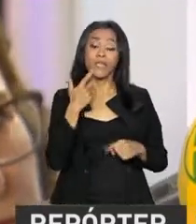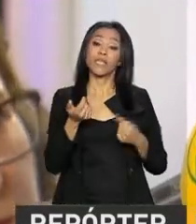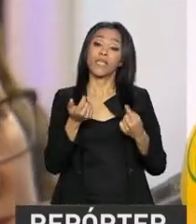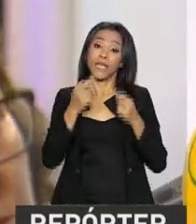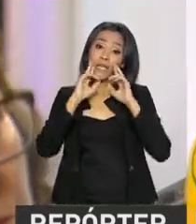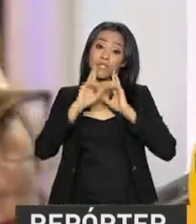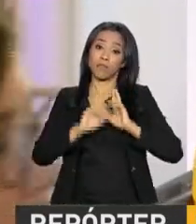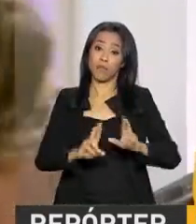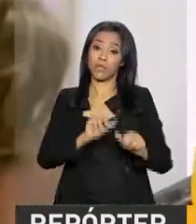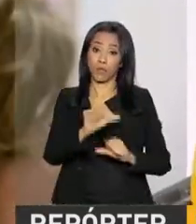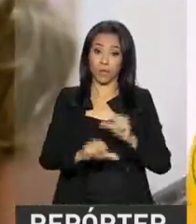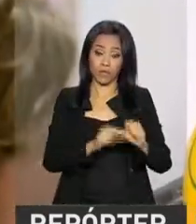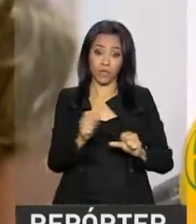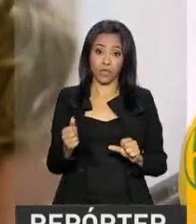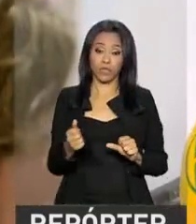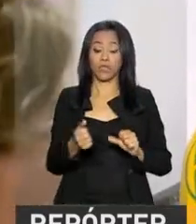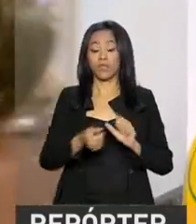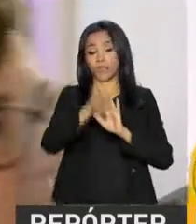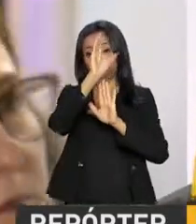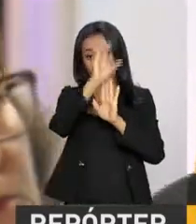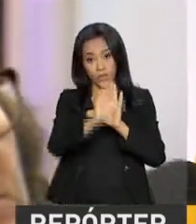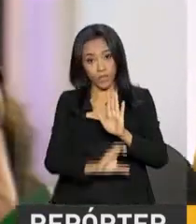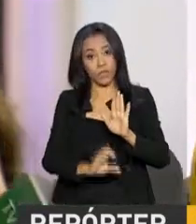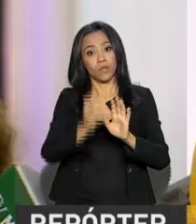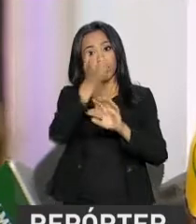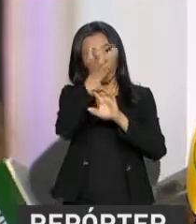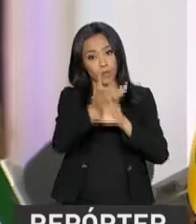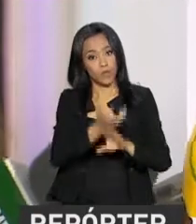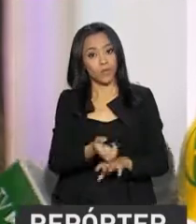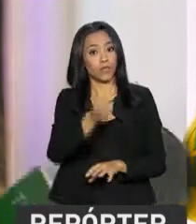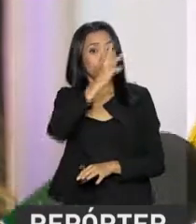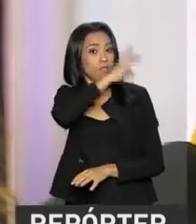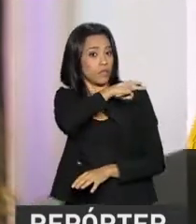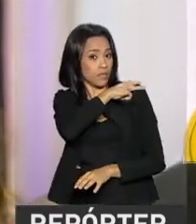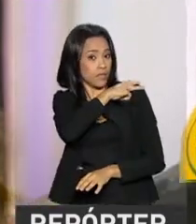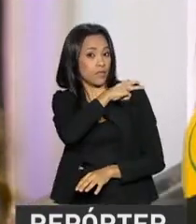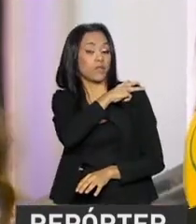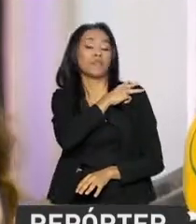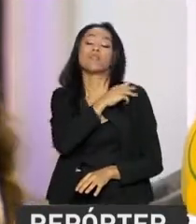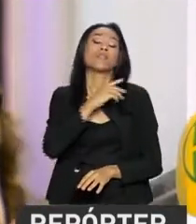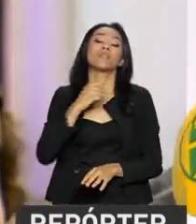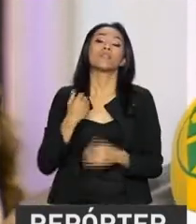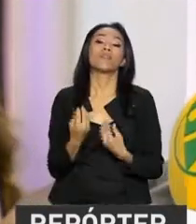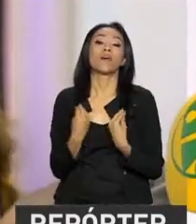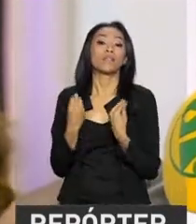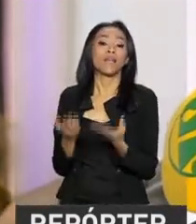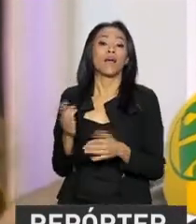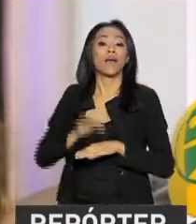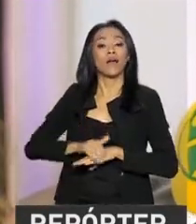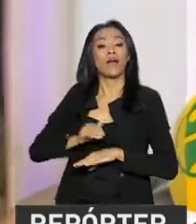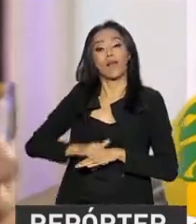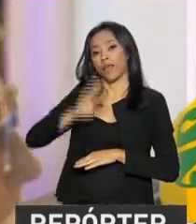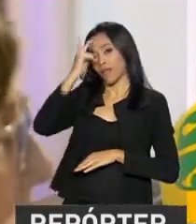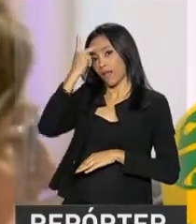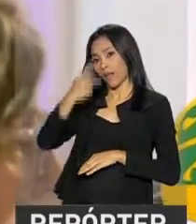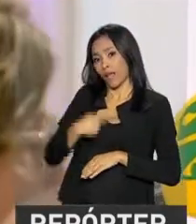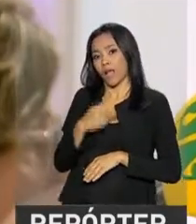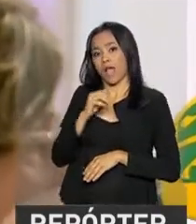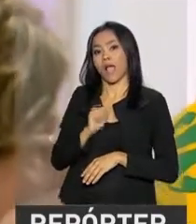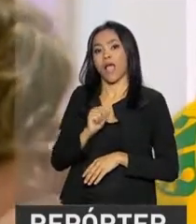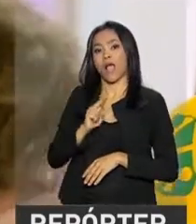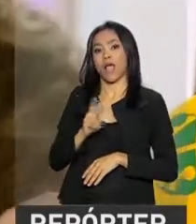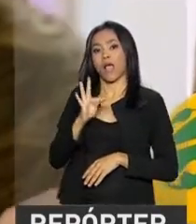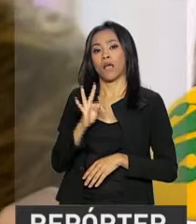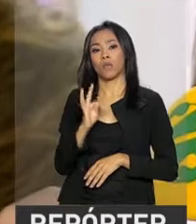médio que tem total eu diria casamento com autonomia dos jovens com a definição dos seus